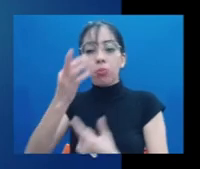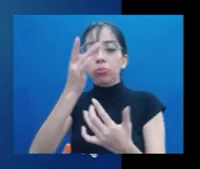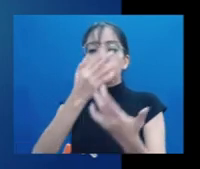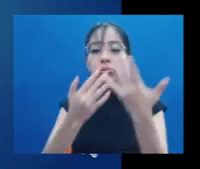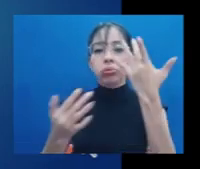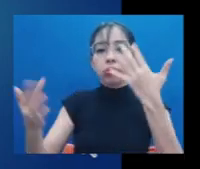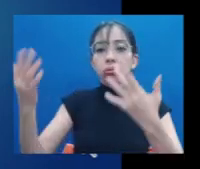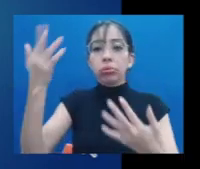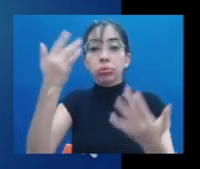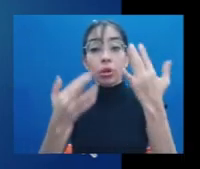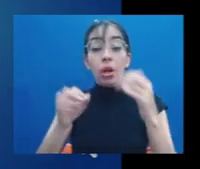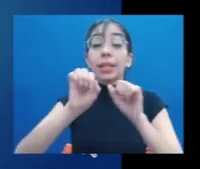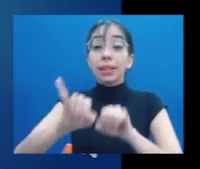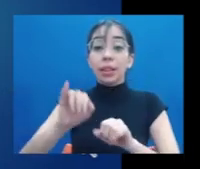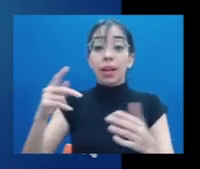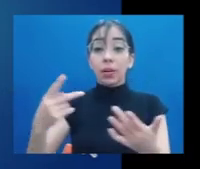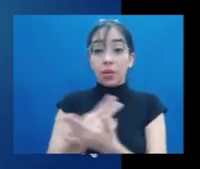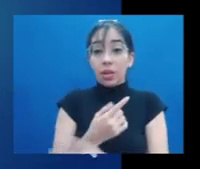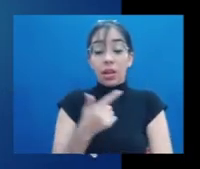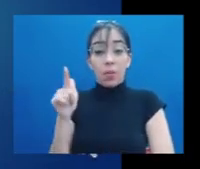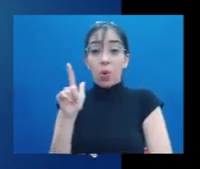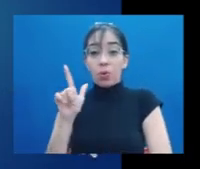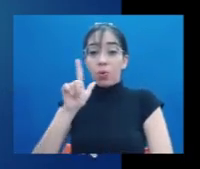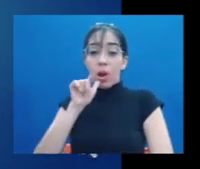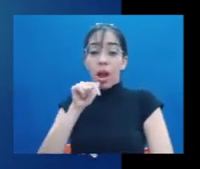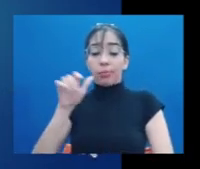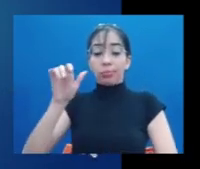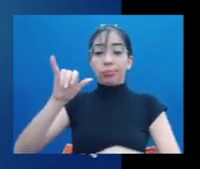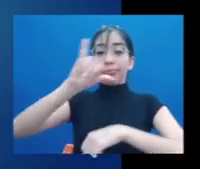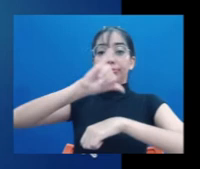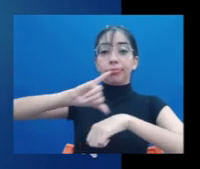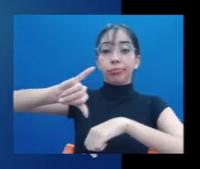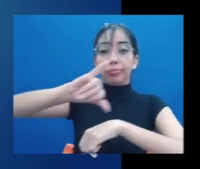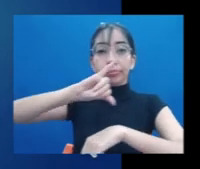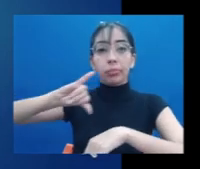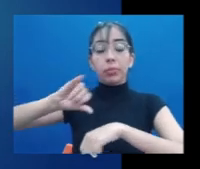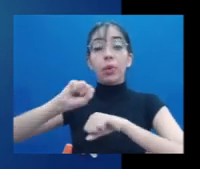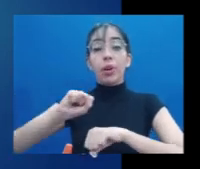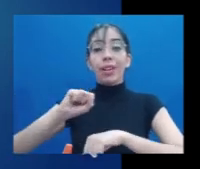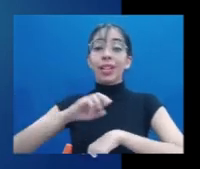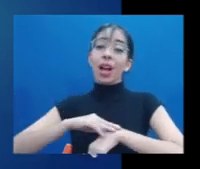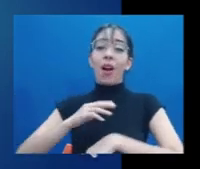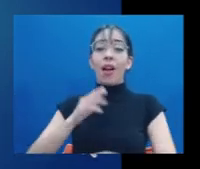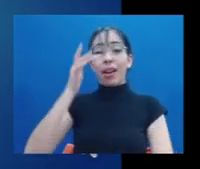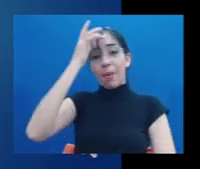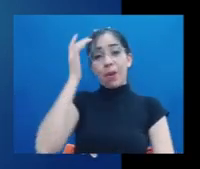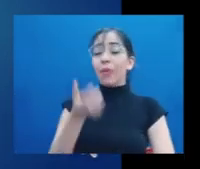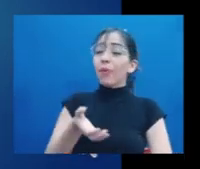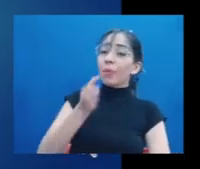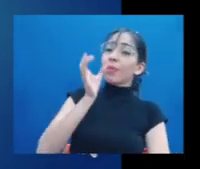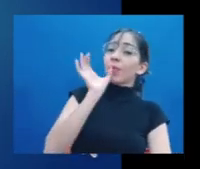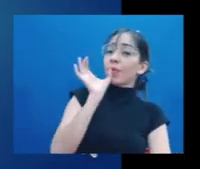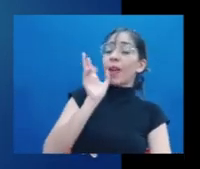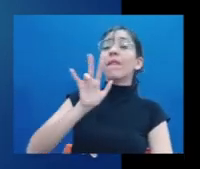dessa geladeira e as pessoas acham normal, né, armazenar a água, o suco, o sanduíche dentro de uma geladeira de